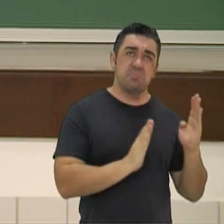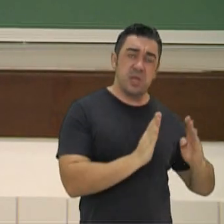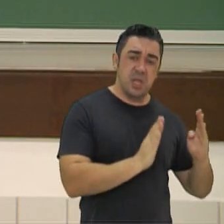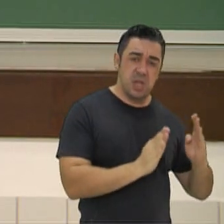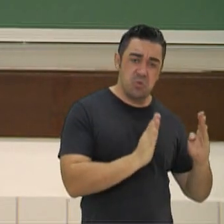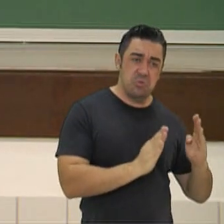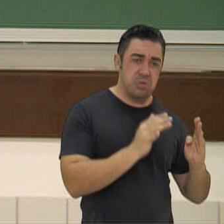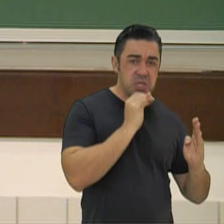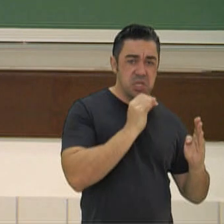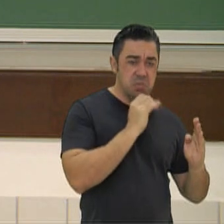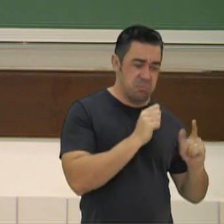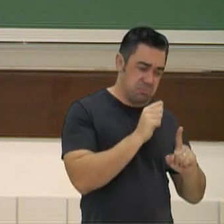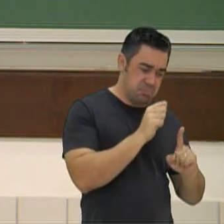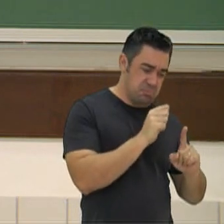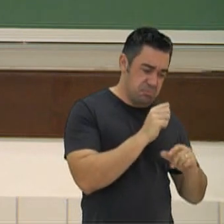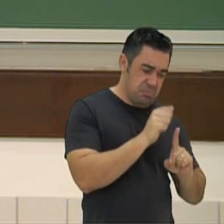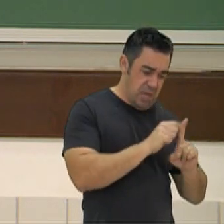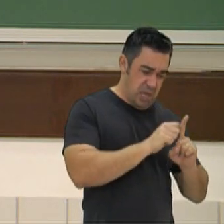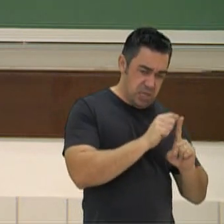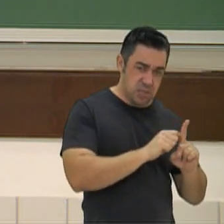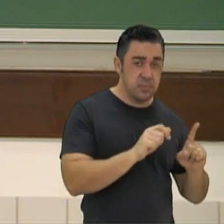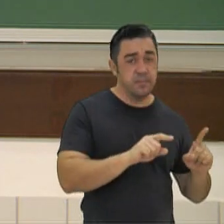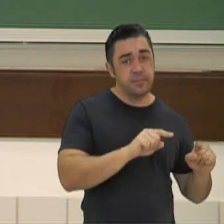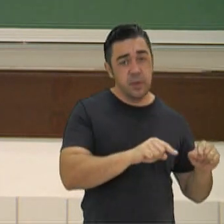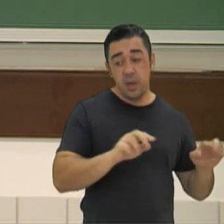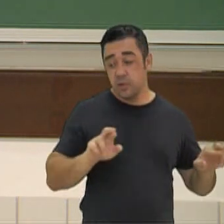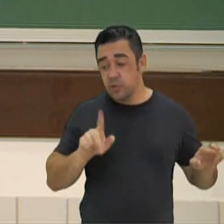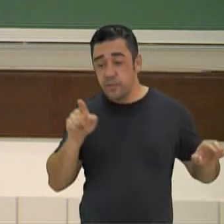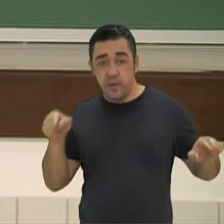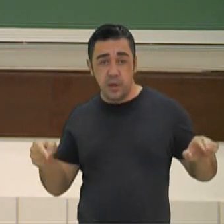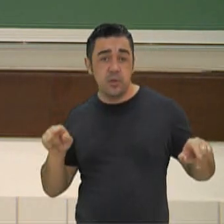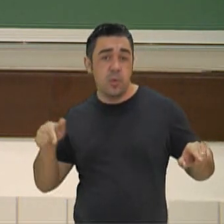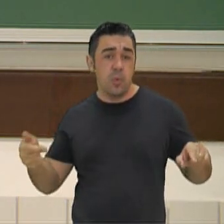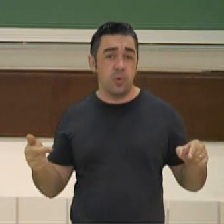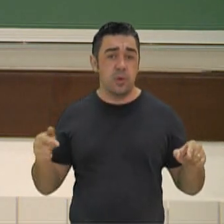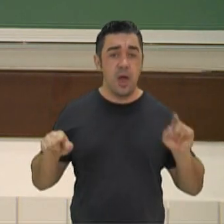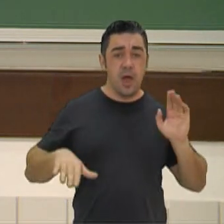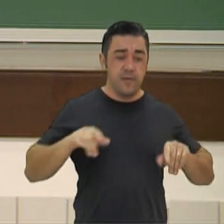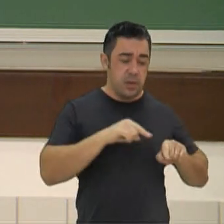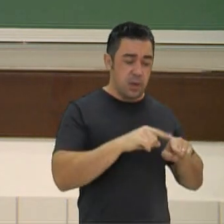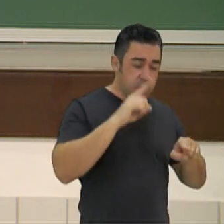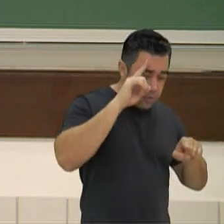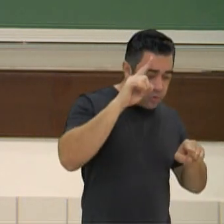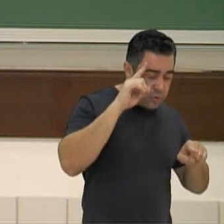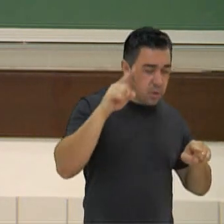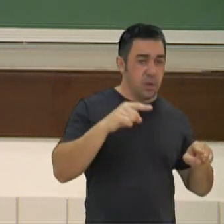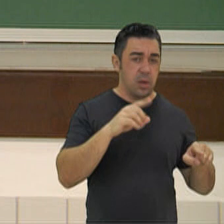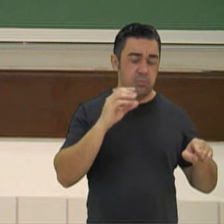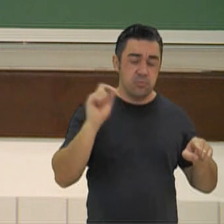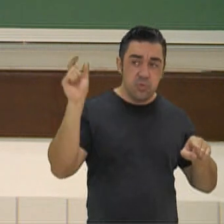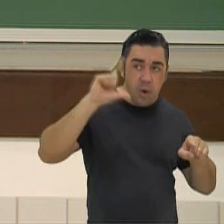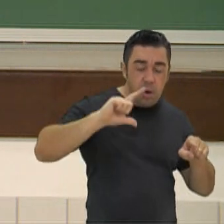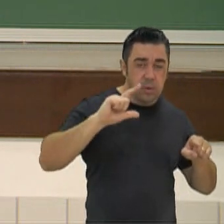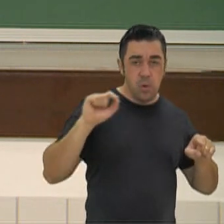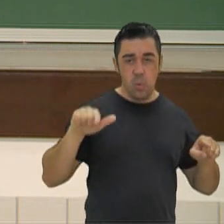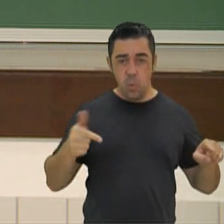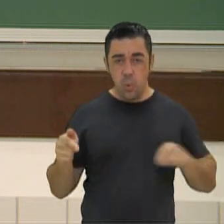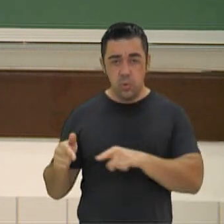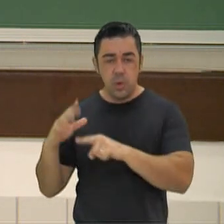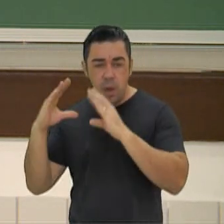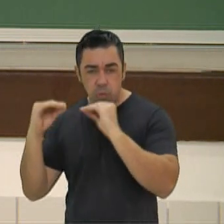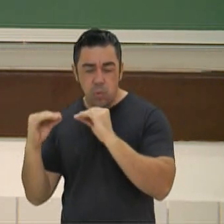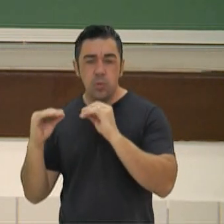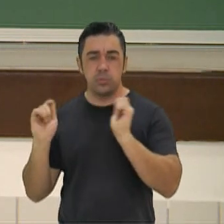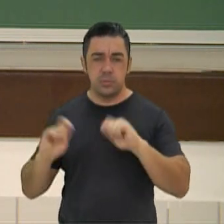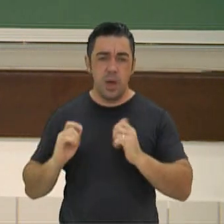é mais ativa durante o dia e a outra mais ativa durante a noite. Então, existem aí algumas barreiras que podem